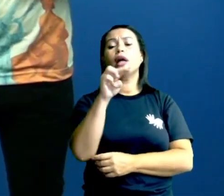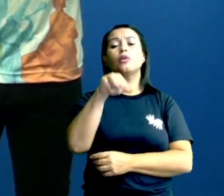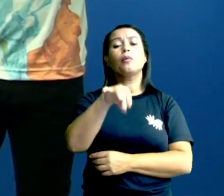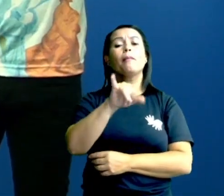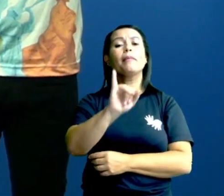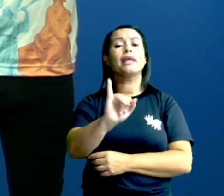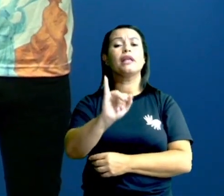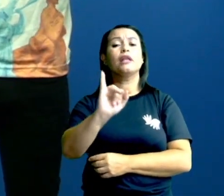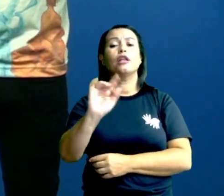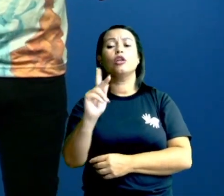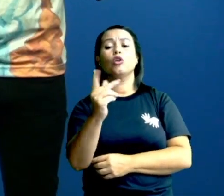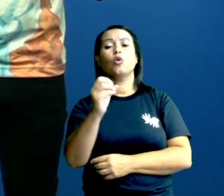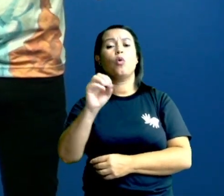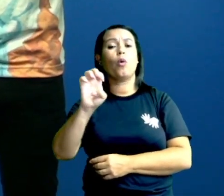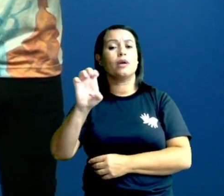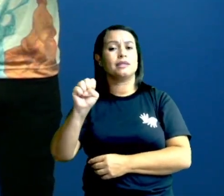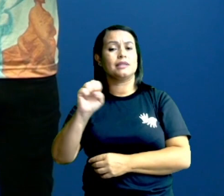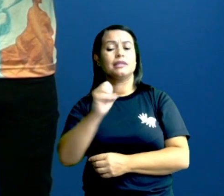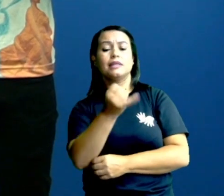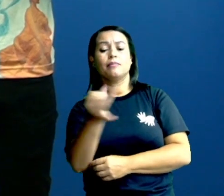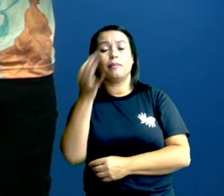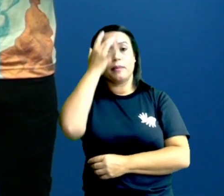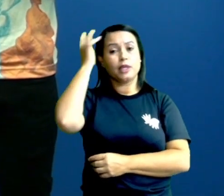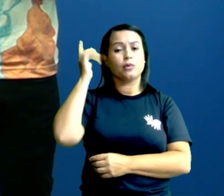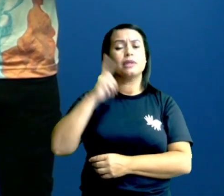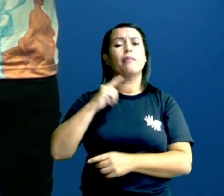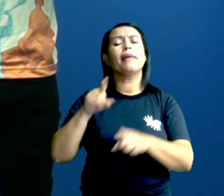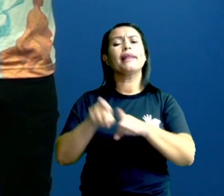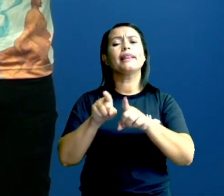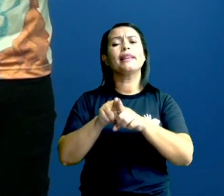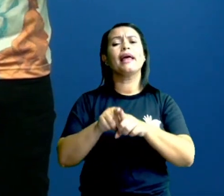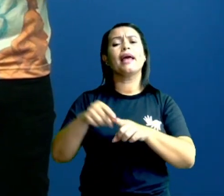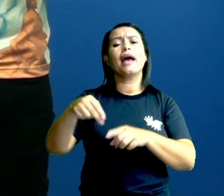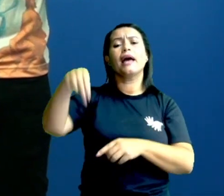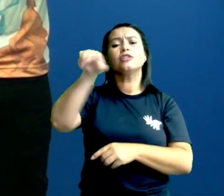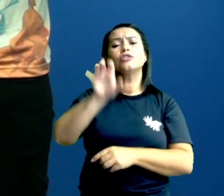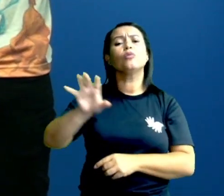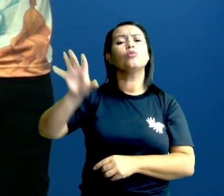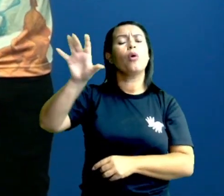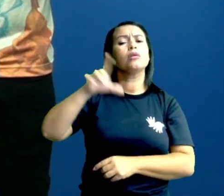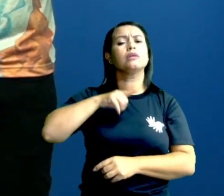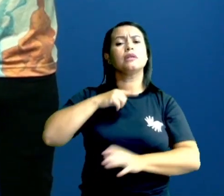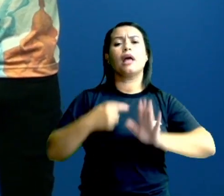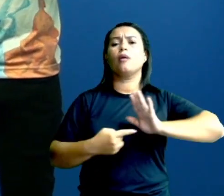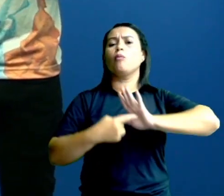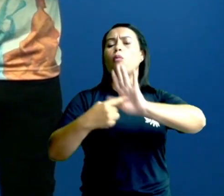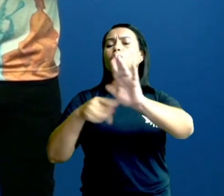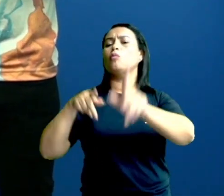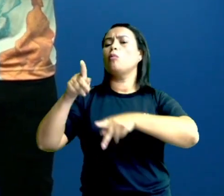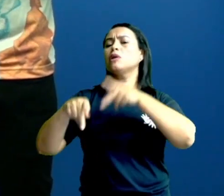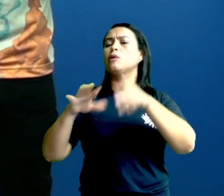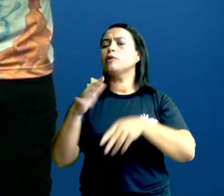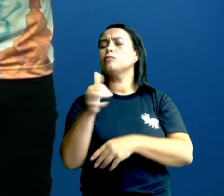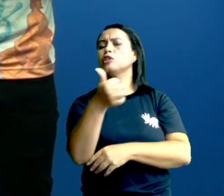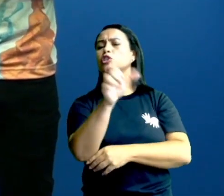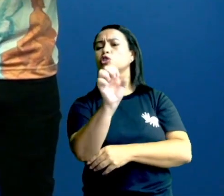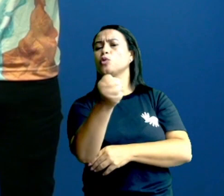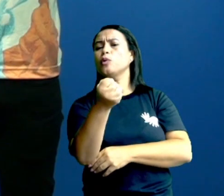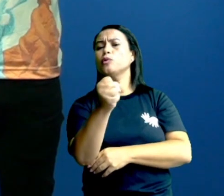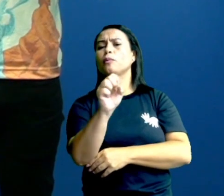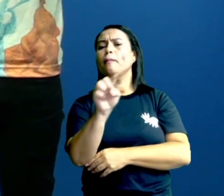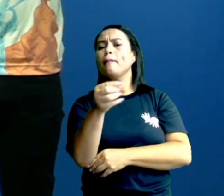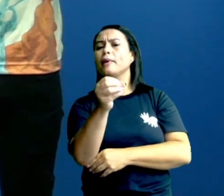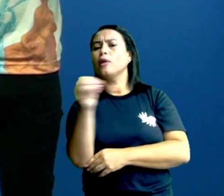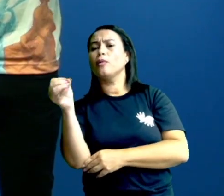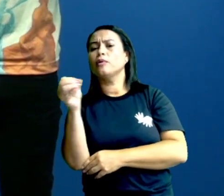habitantes Tá bom então em termos demográficos a região norte é uma região que apresenta a população aí de cerca de 18 milhões de